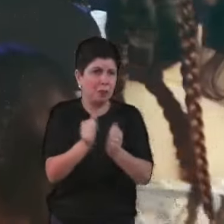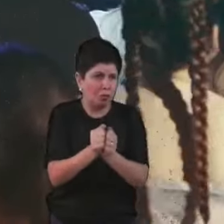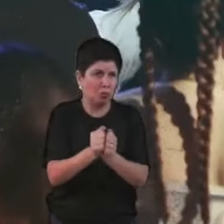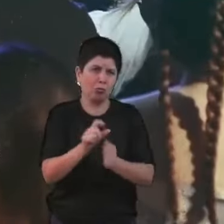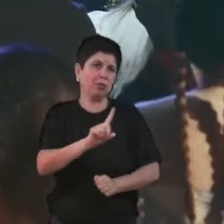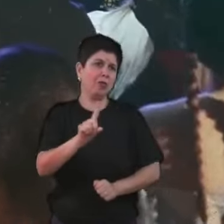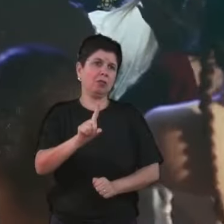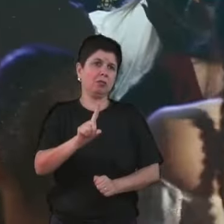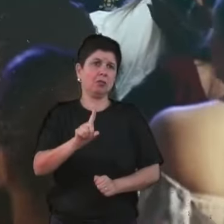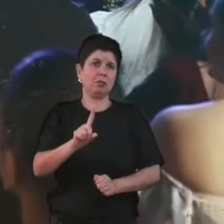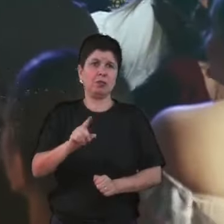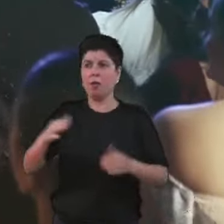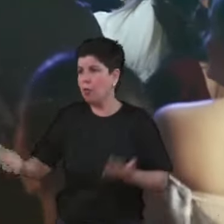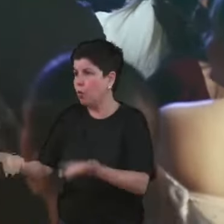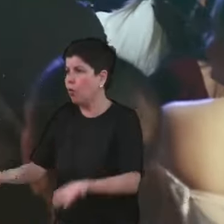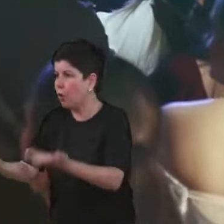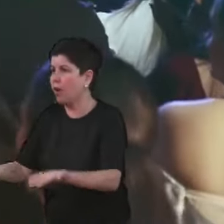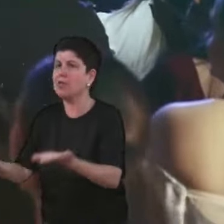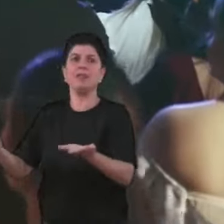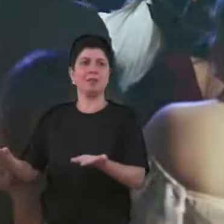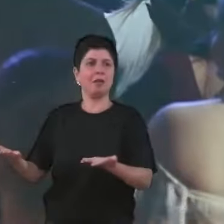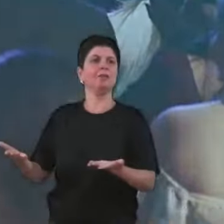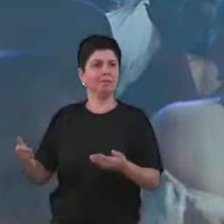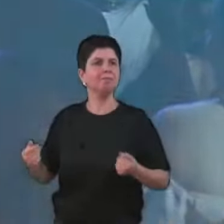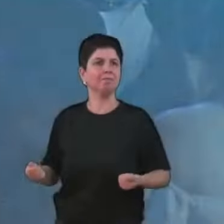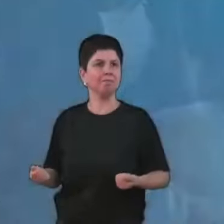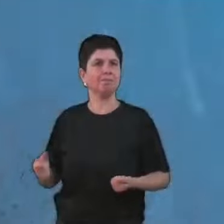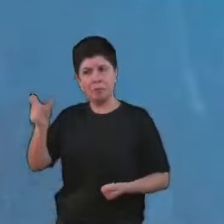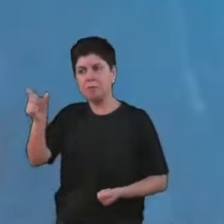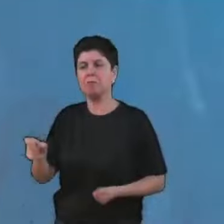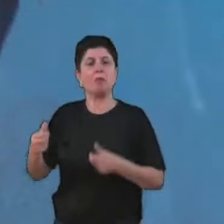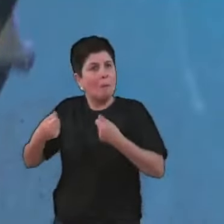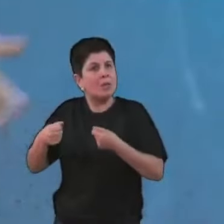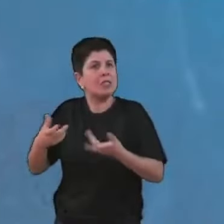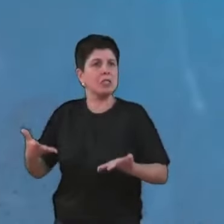é isso. Alegria, você não precisa.